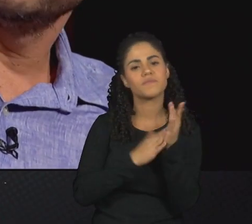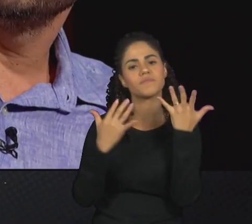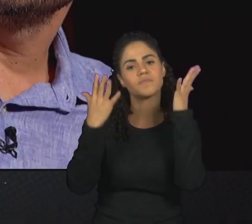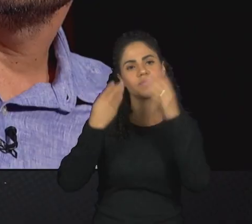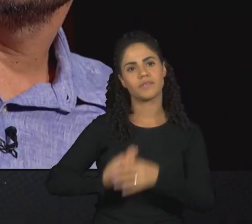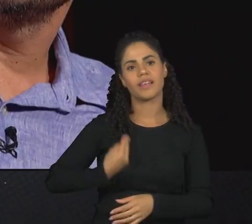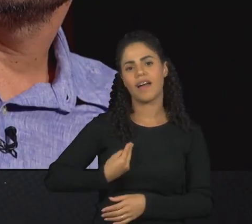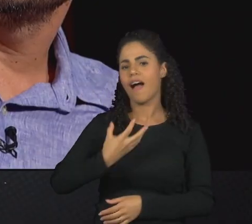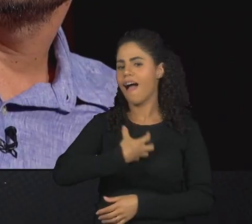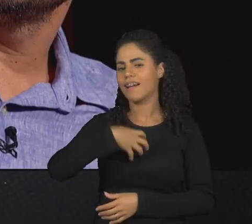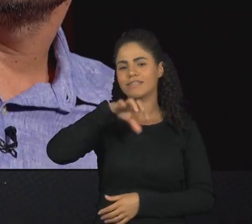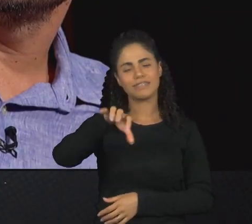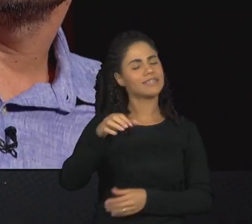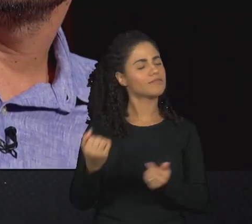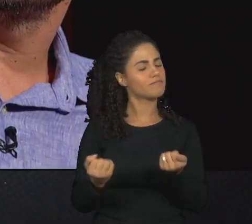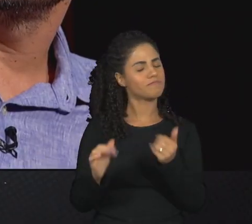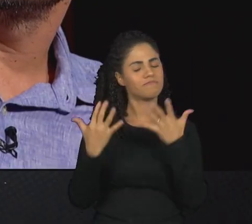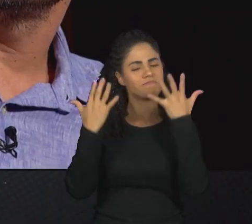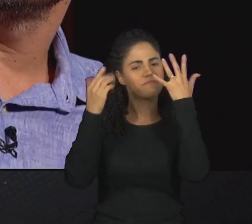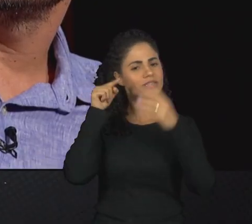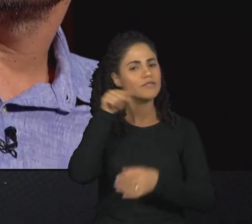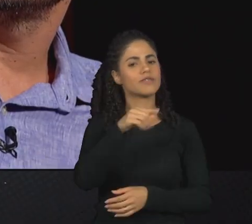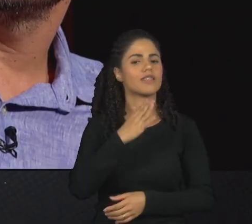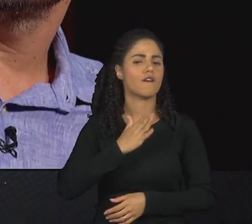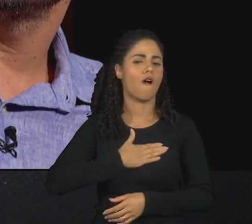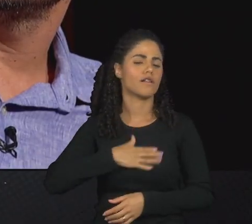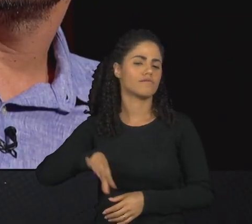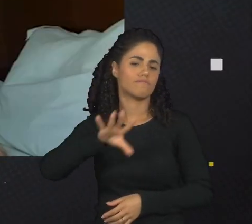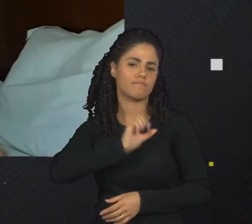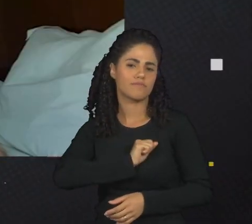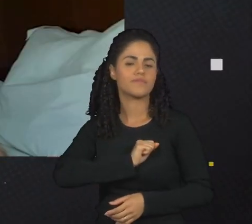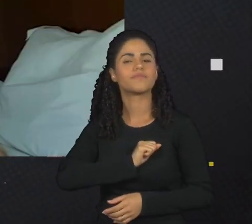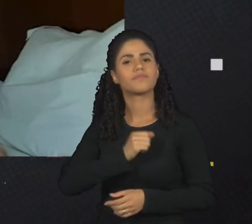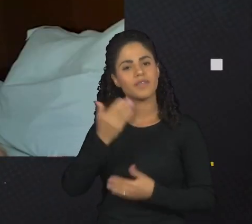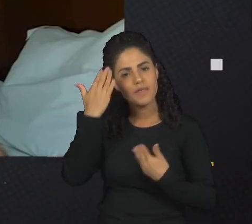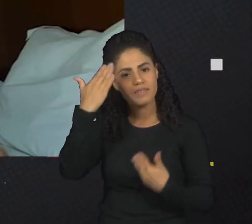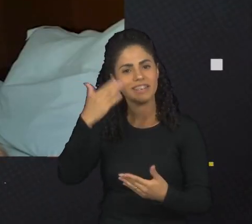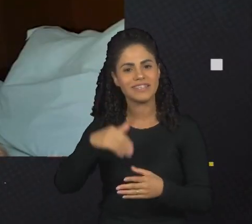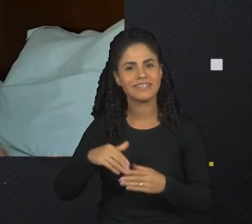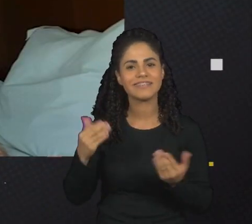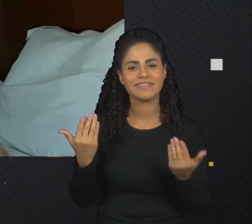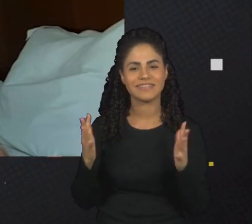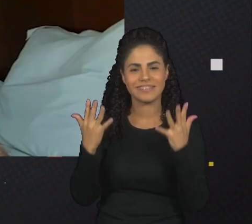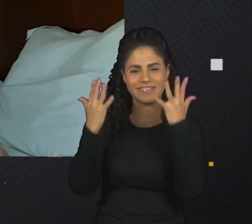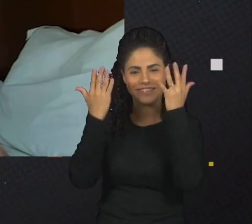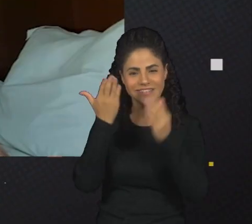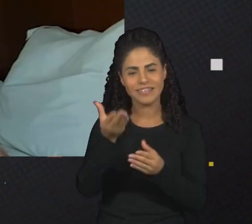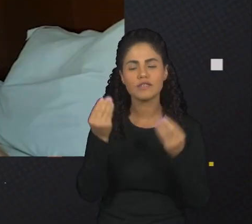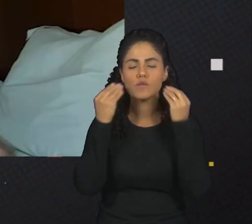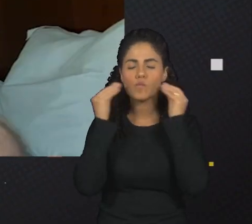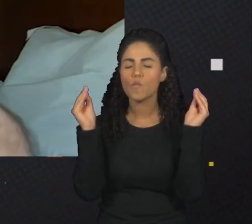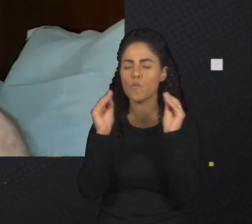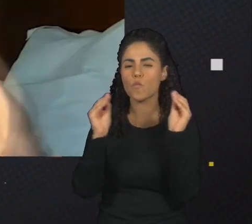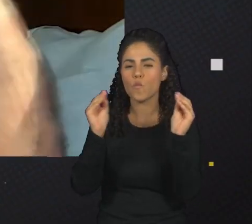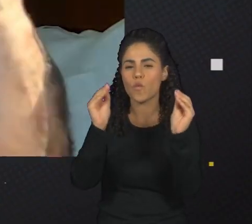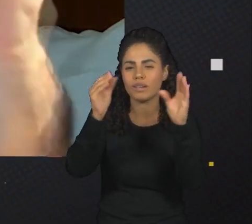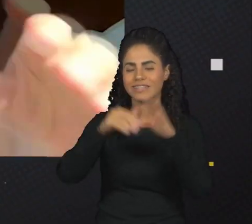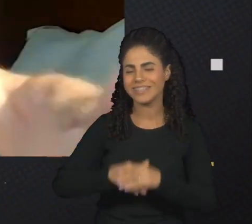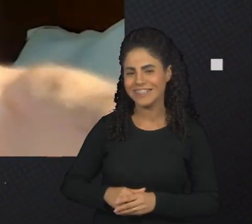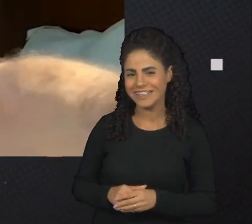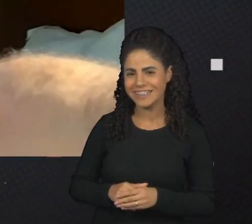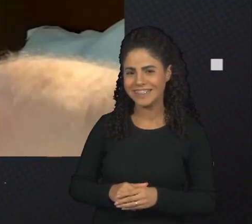vida, do jeito que ela leva. Do jeito que você leva ela. O melhor. Parabéns. Um beijo a todos.